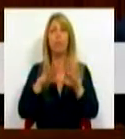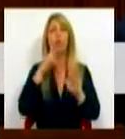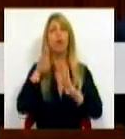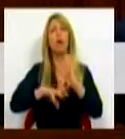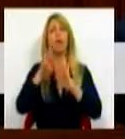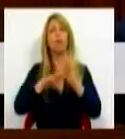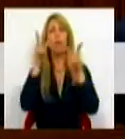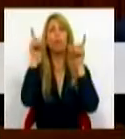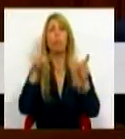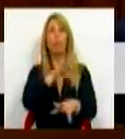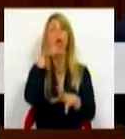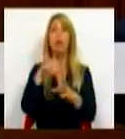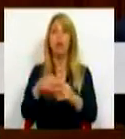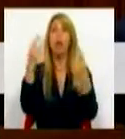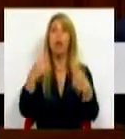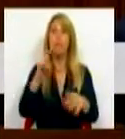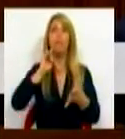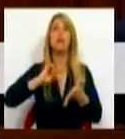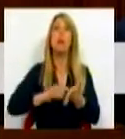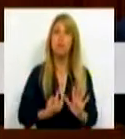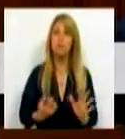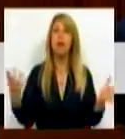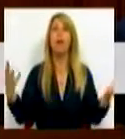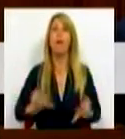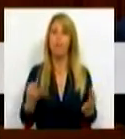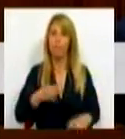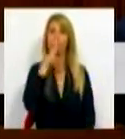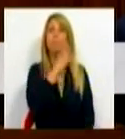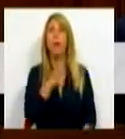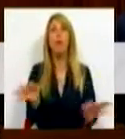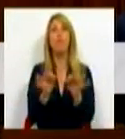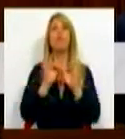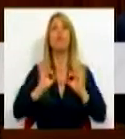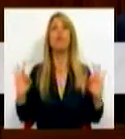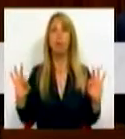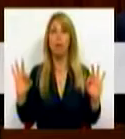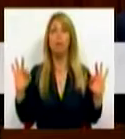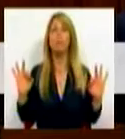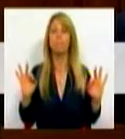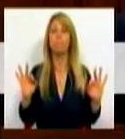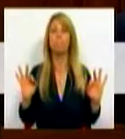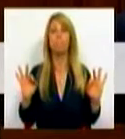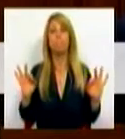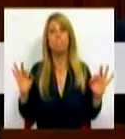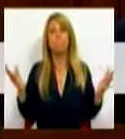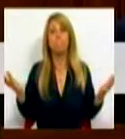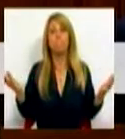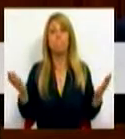interno, é que havia necessidade de concretizar em termos formais Portanto, no